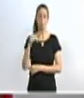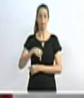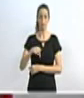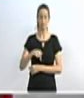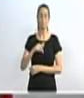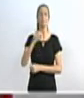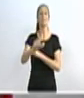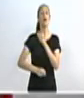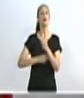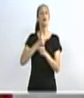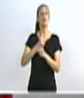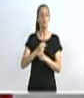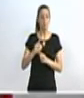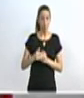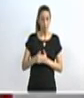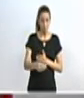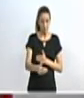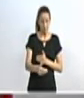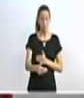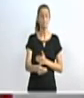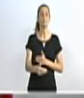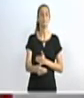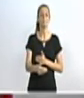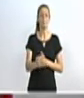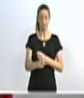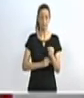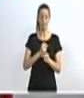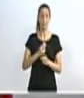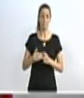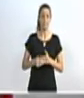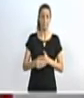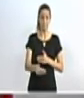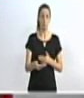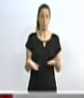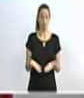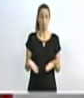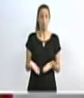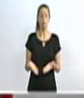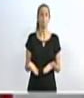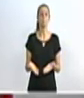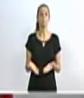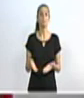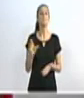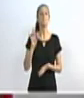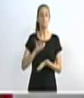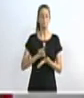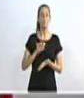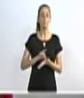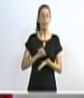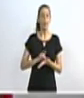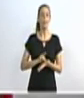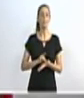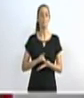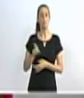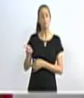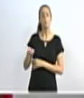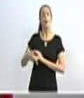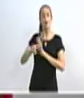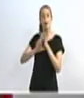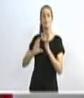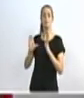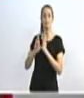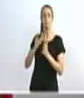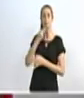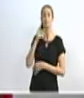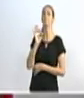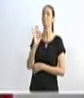ano, pegando um gancho no que o vereador Caminha falou, que a necessidade de tráfego de dados é muito alta, está corretíssimo. Se